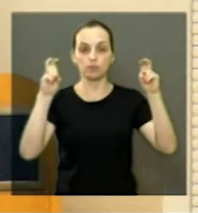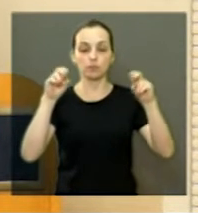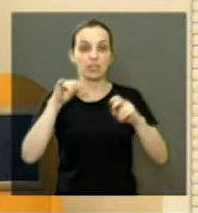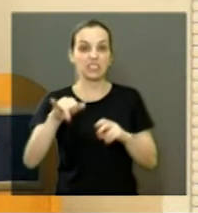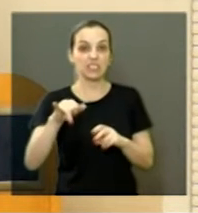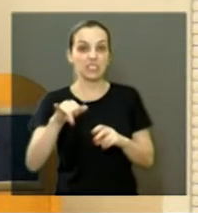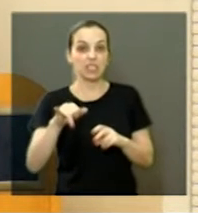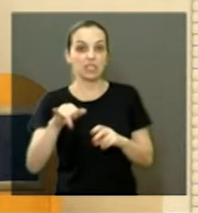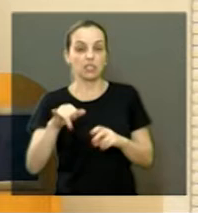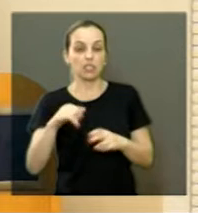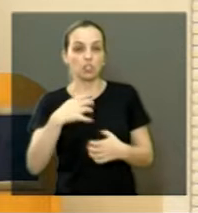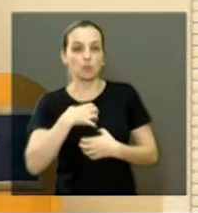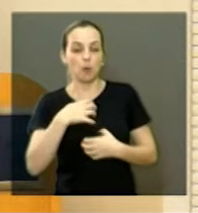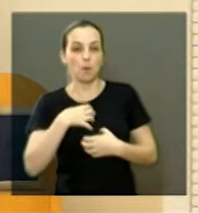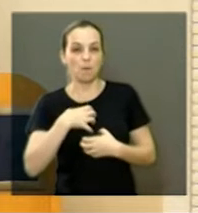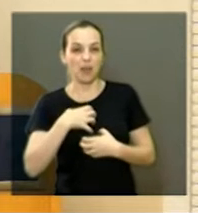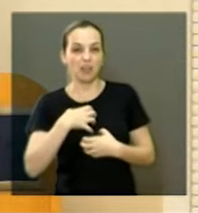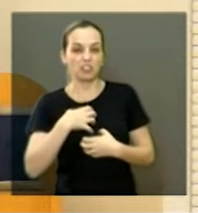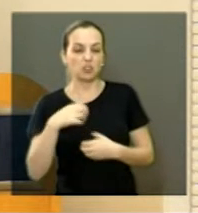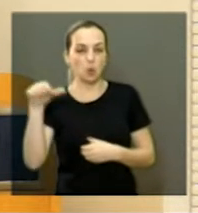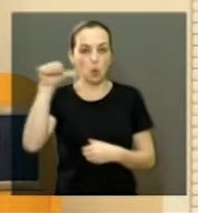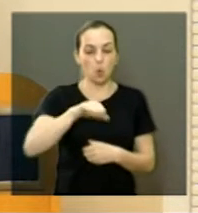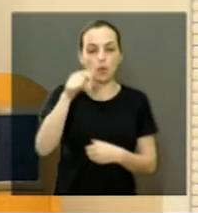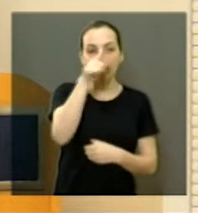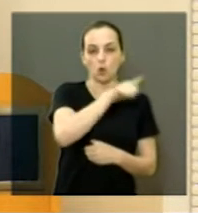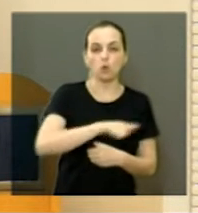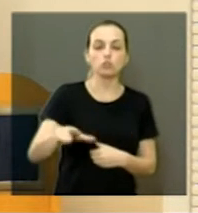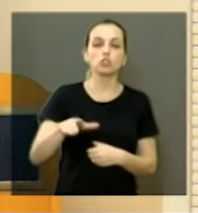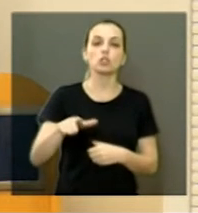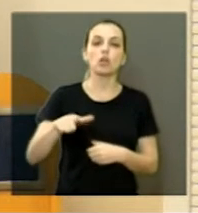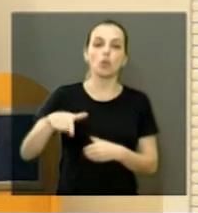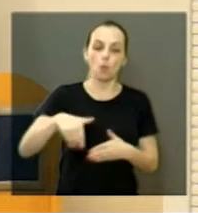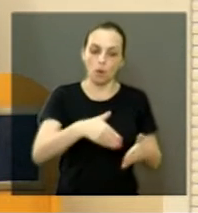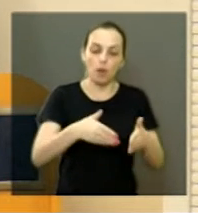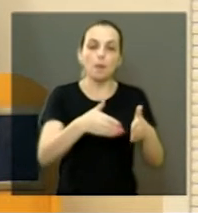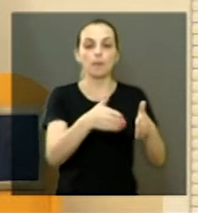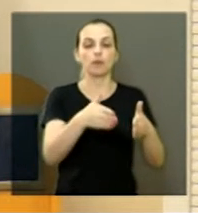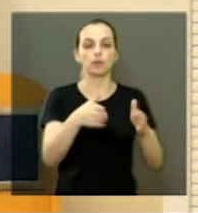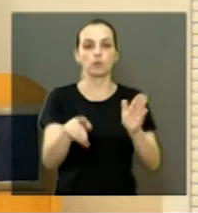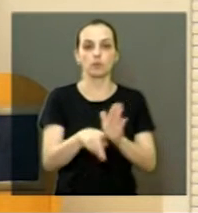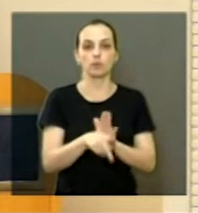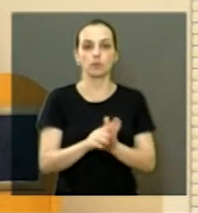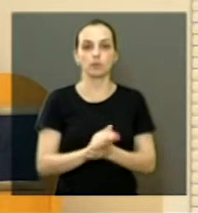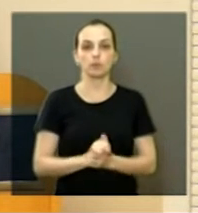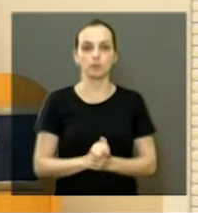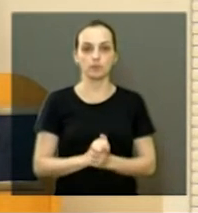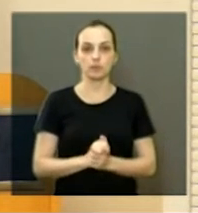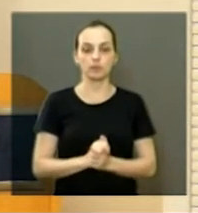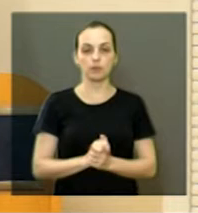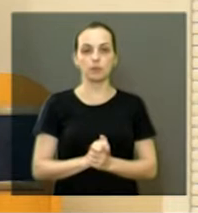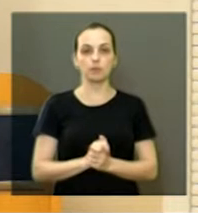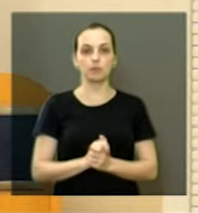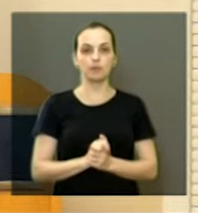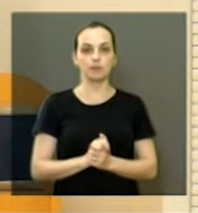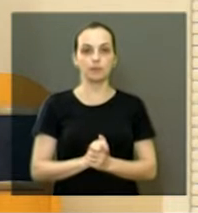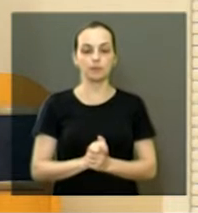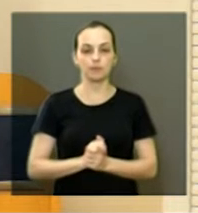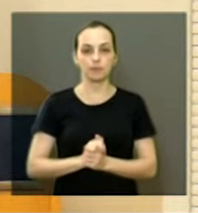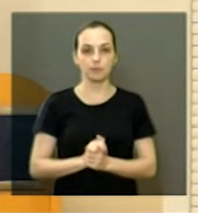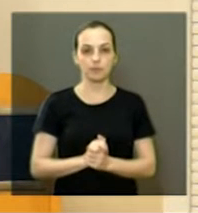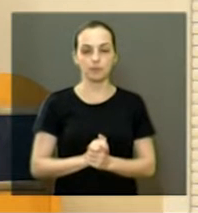passando pelo inferno continue caminhando o estudo shift o presidente somente no